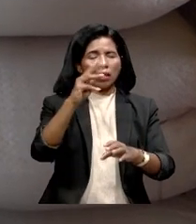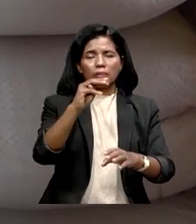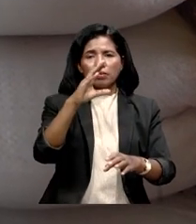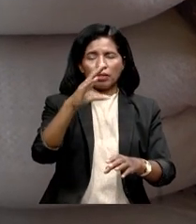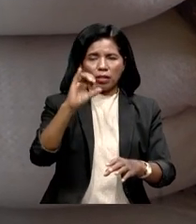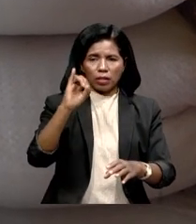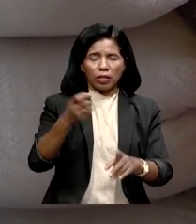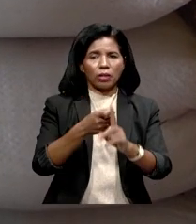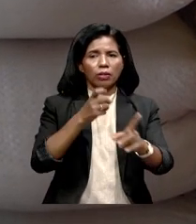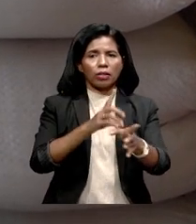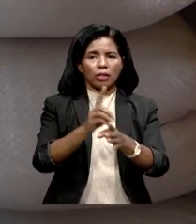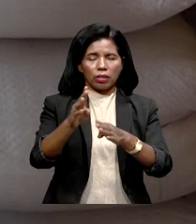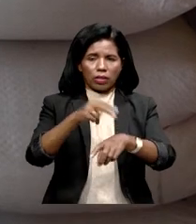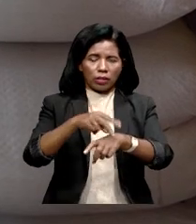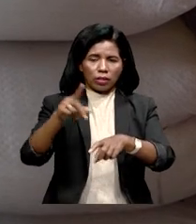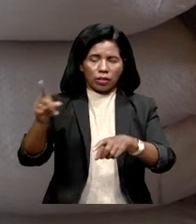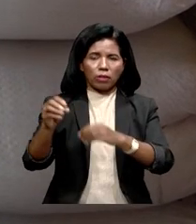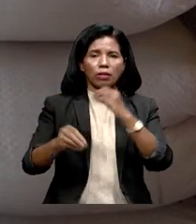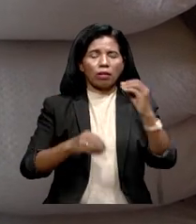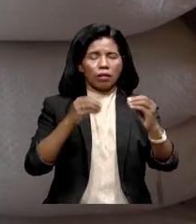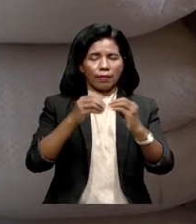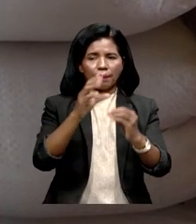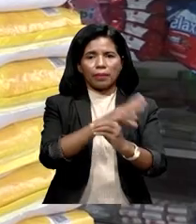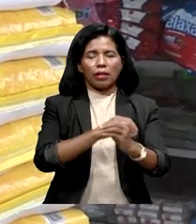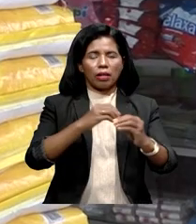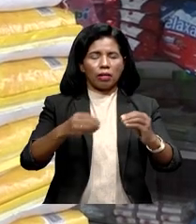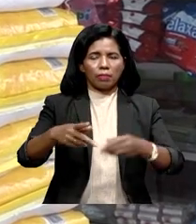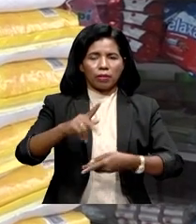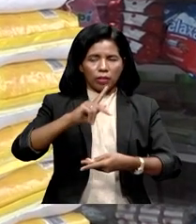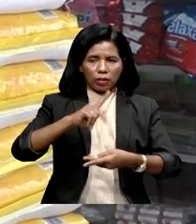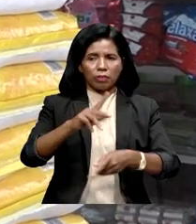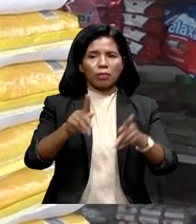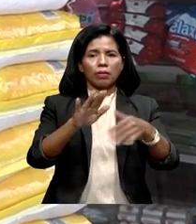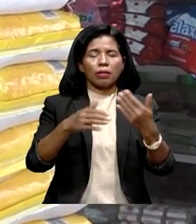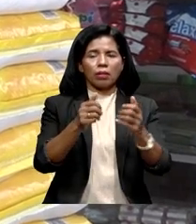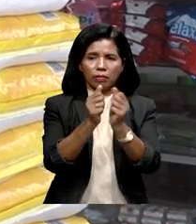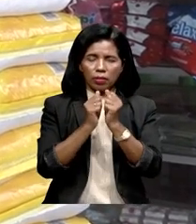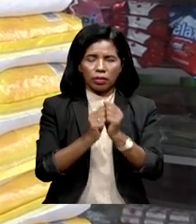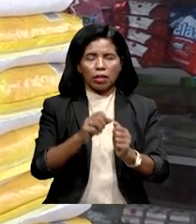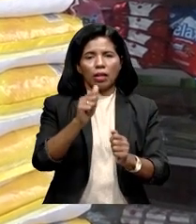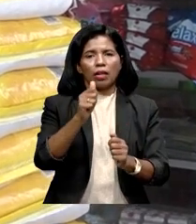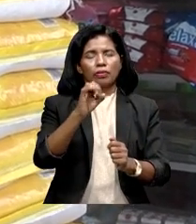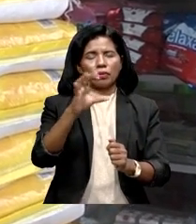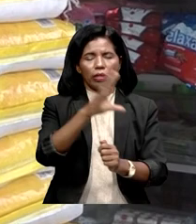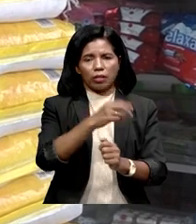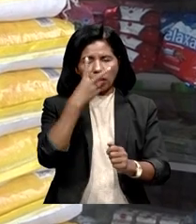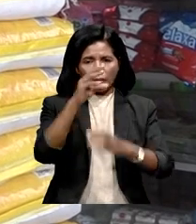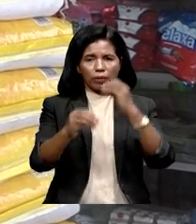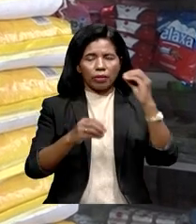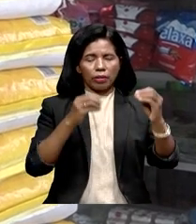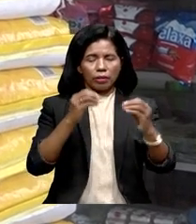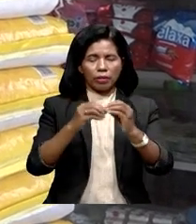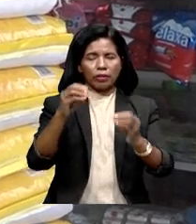Indústria, Liu Rússia Direção Nacional Regulação Comercial, no Proteção Consumidores, a mútu com a AIFAESA, se ralo controlo máximo